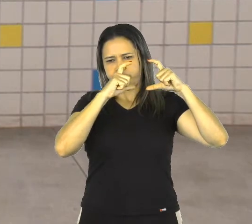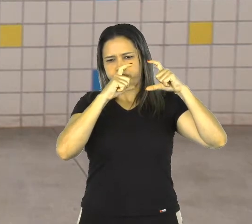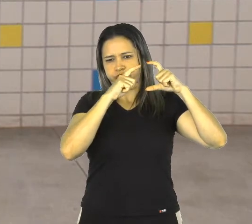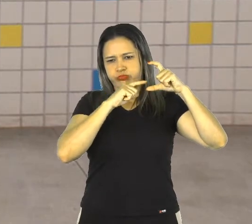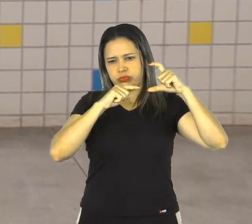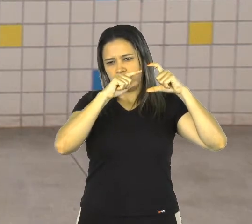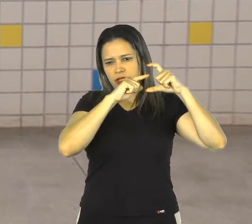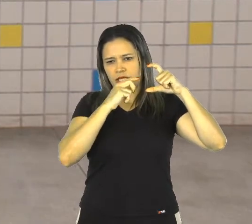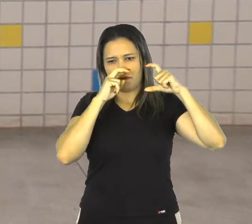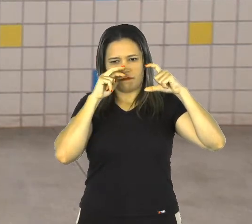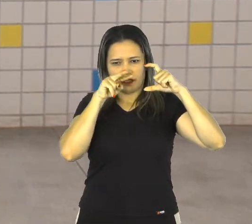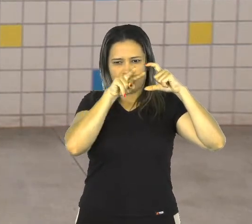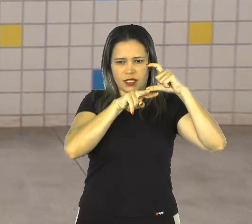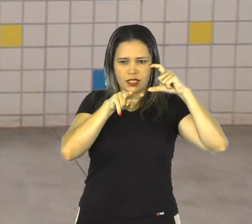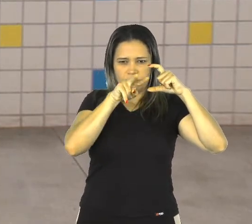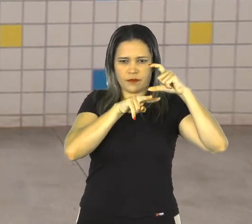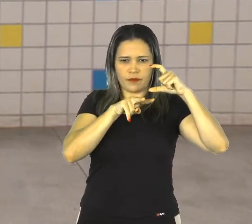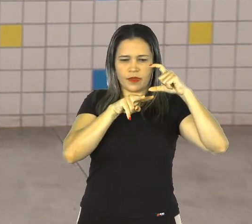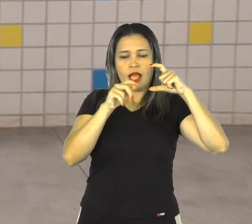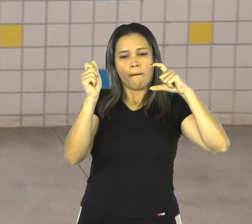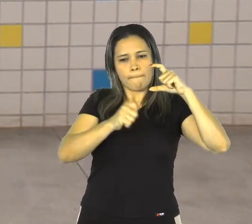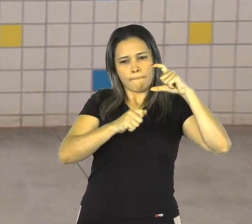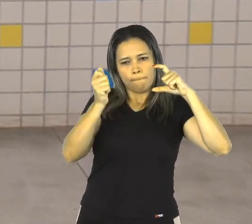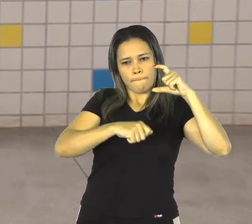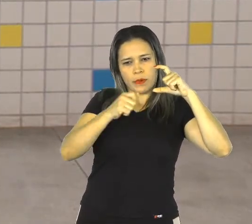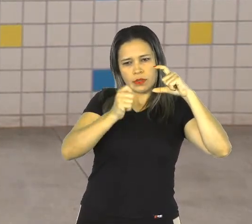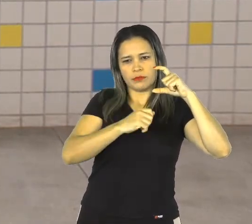aquela visão, e ela vai dar a possibilidade da